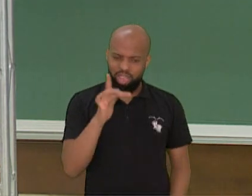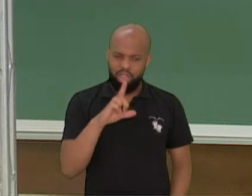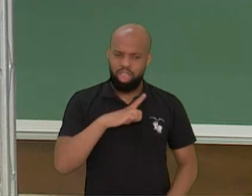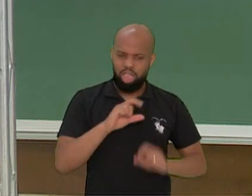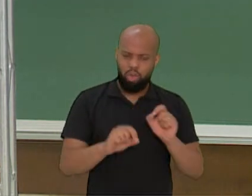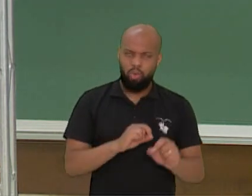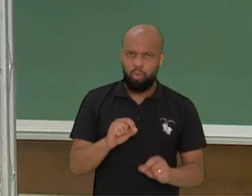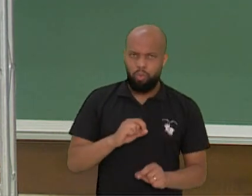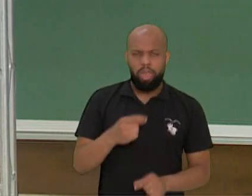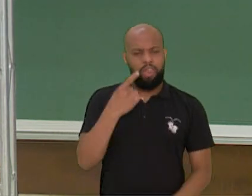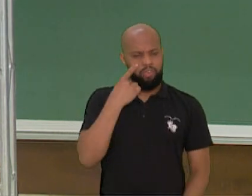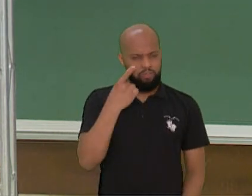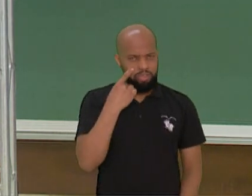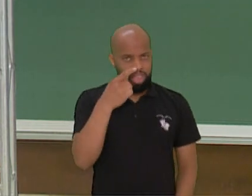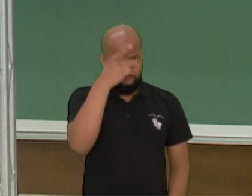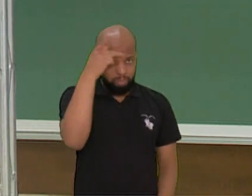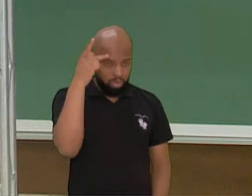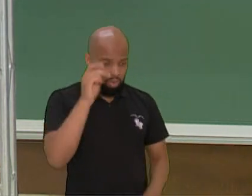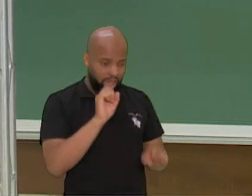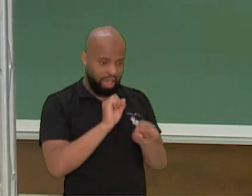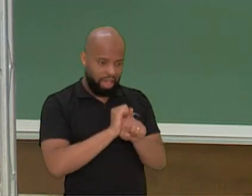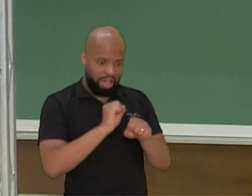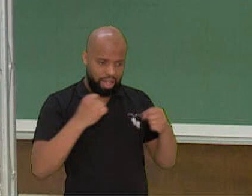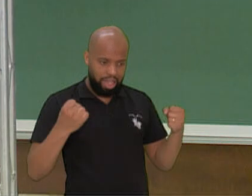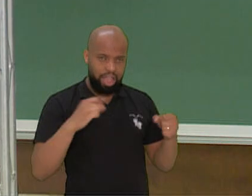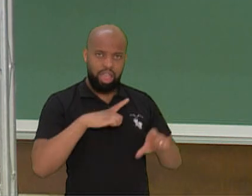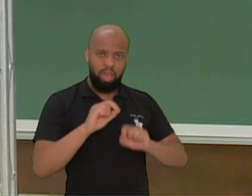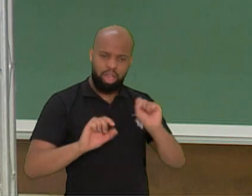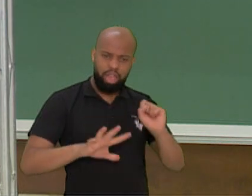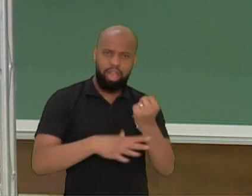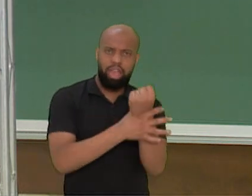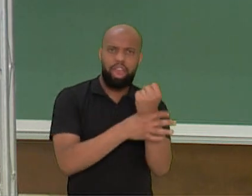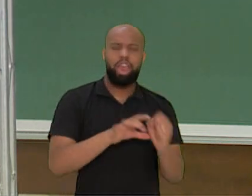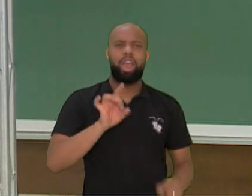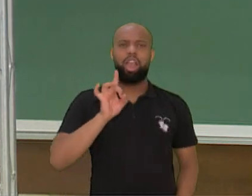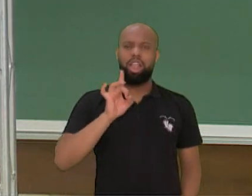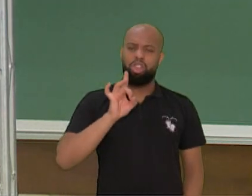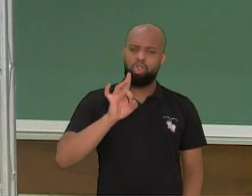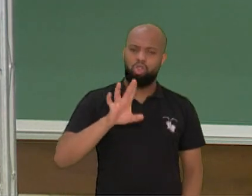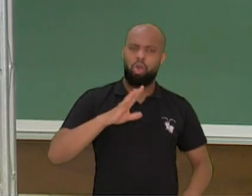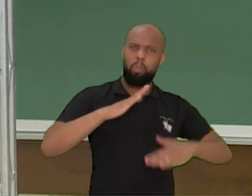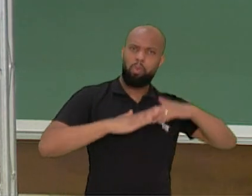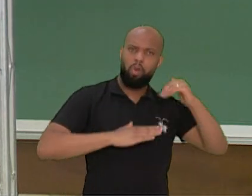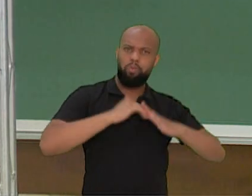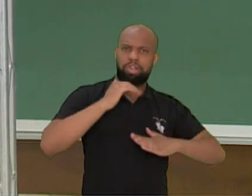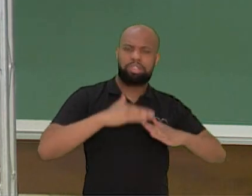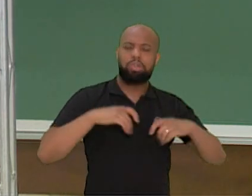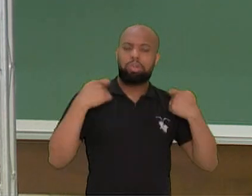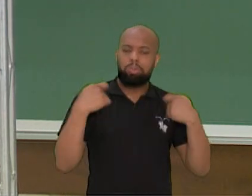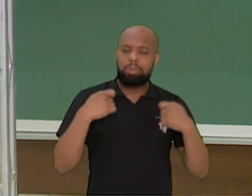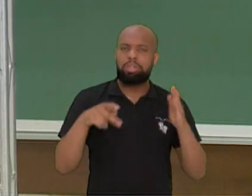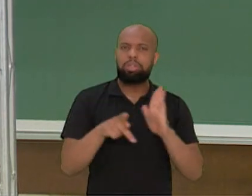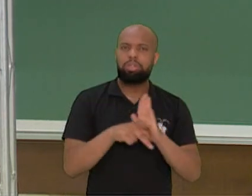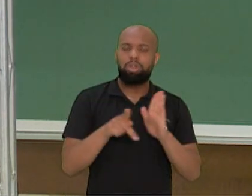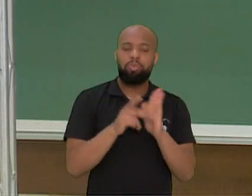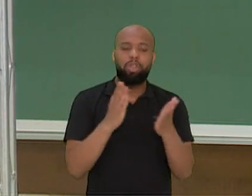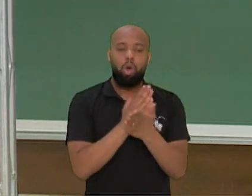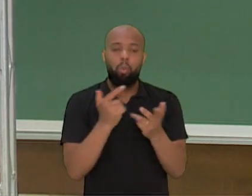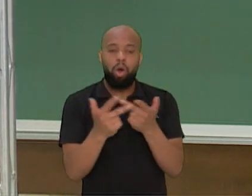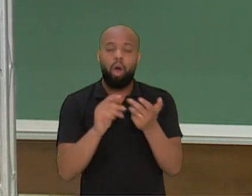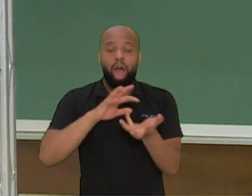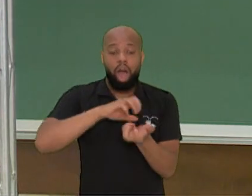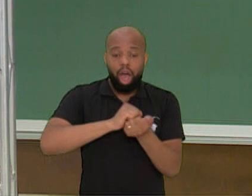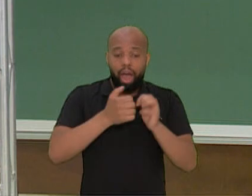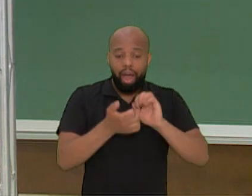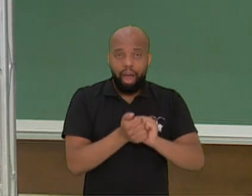aos alforriados que seria garantido com exclusividade o exercício de profissões que demandassem de habilidades manuais,